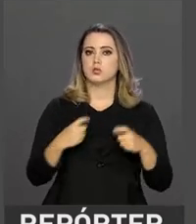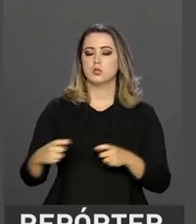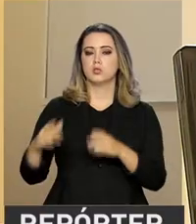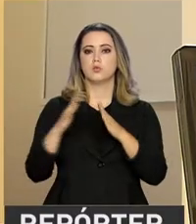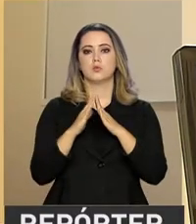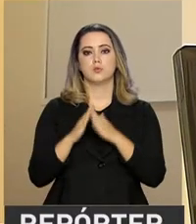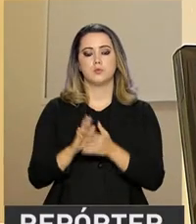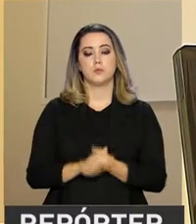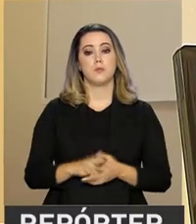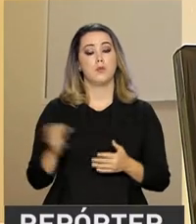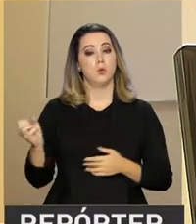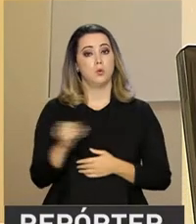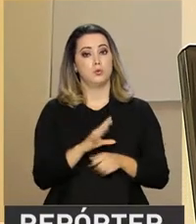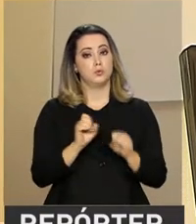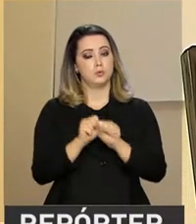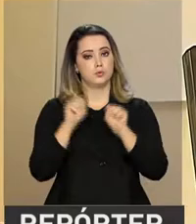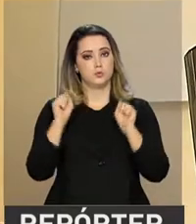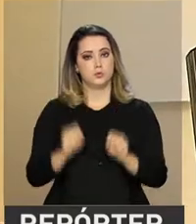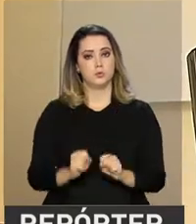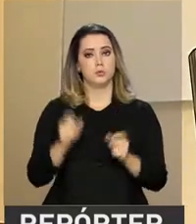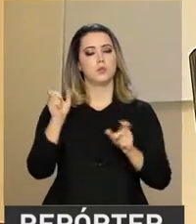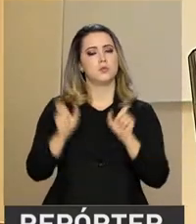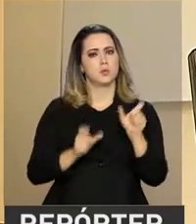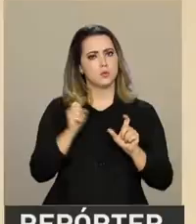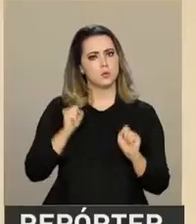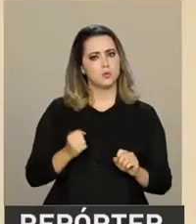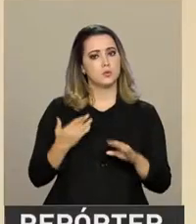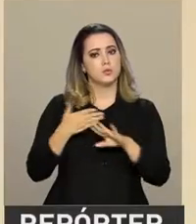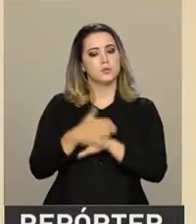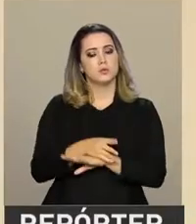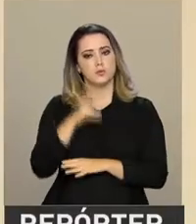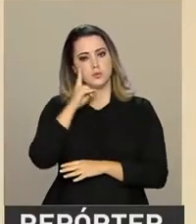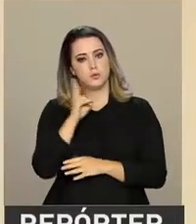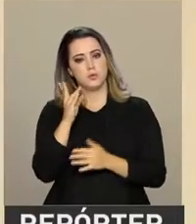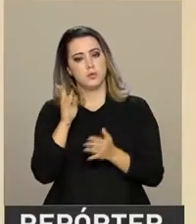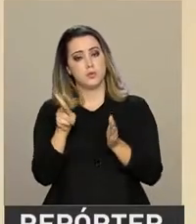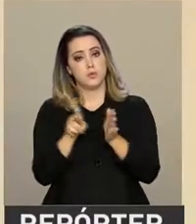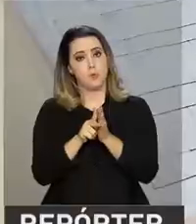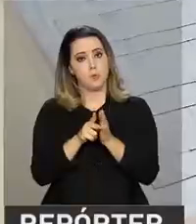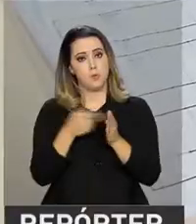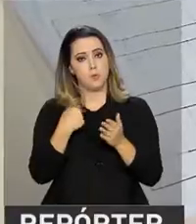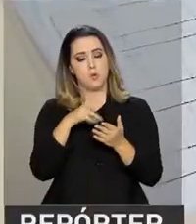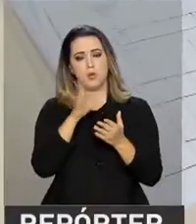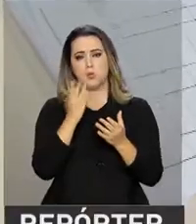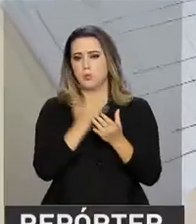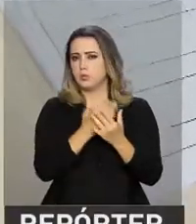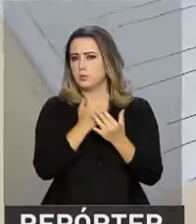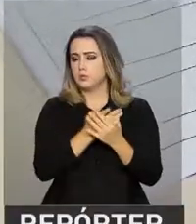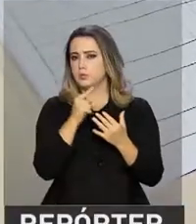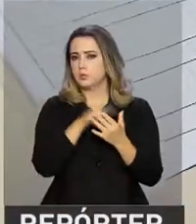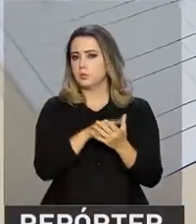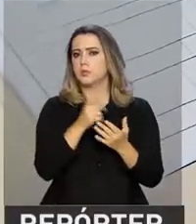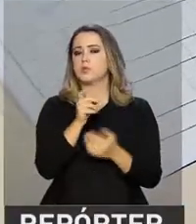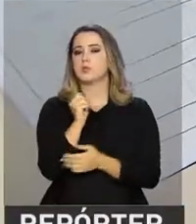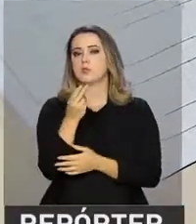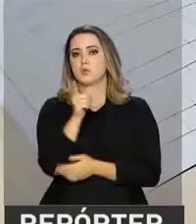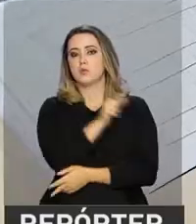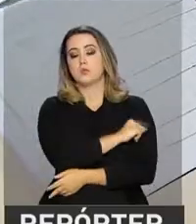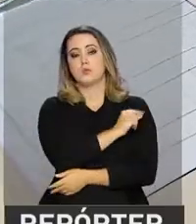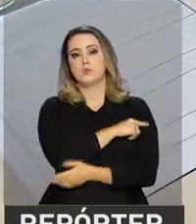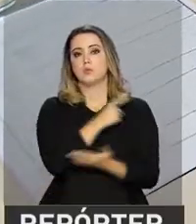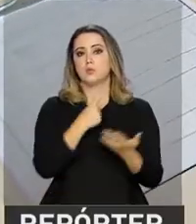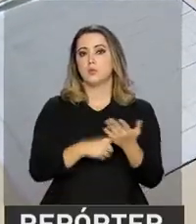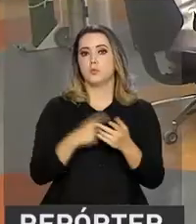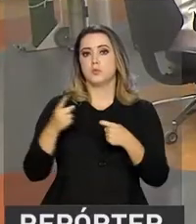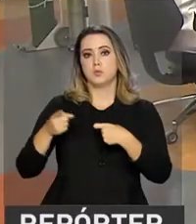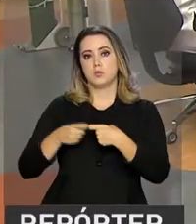saúde com o novo sistema os pacientes vão poder acessar os seus dados como prontuário e caderneta de vacina agendar